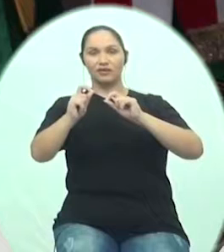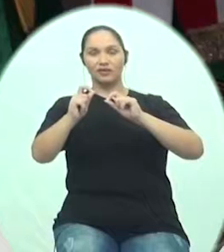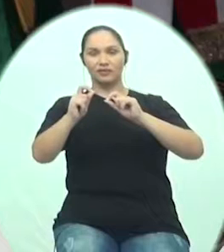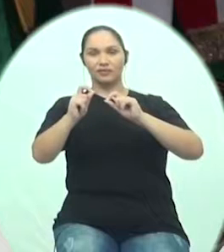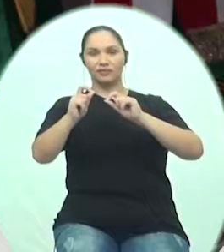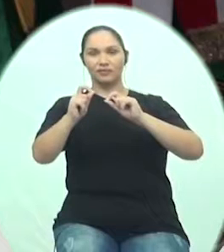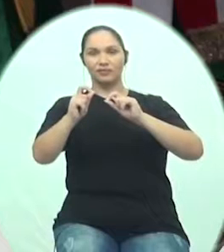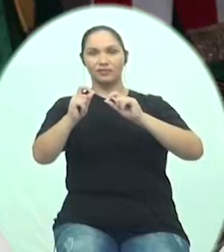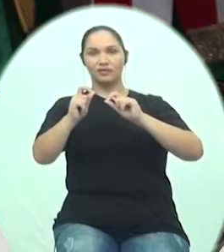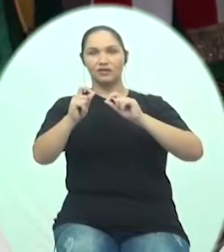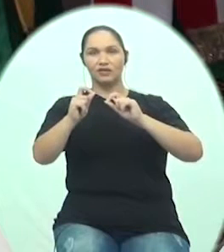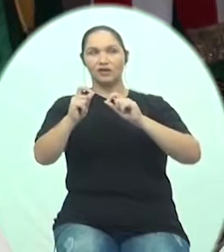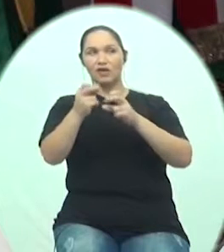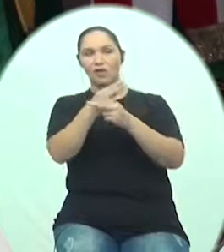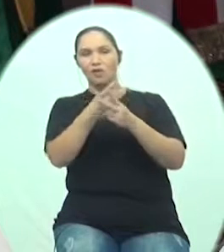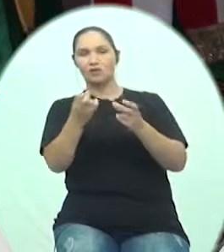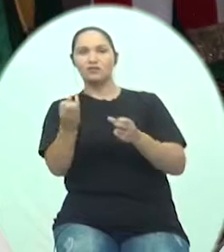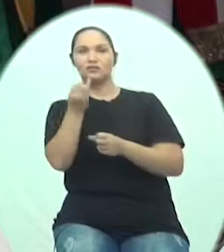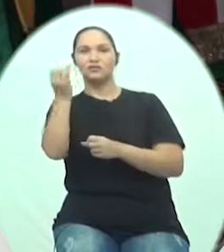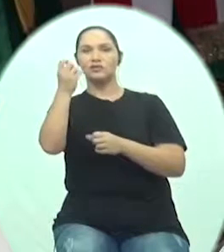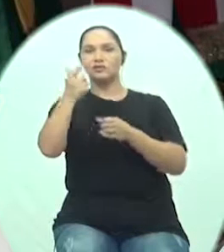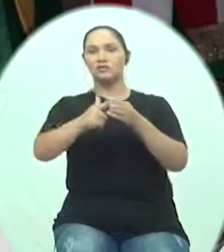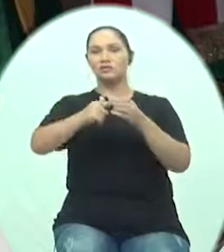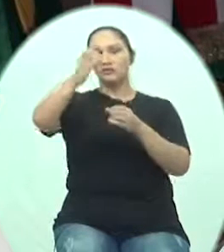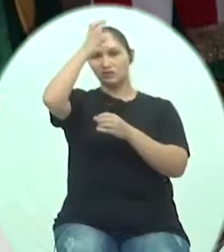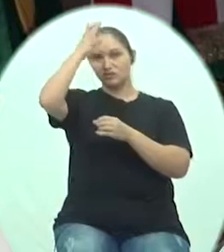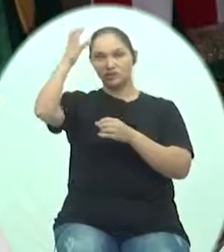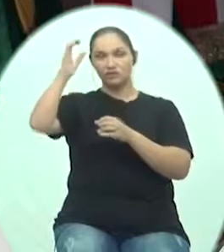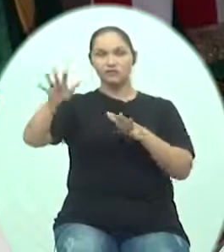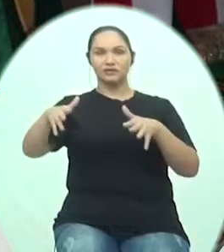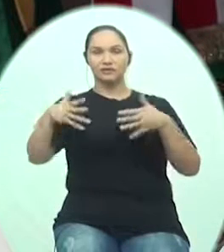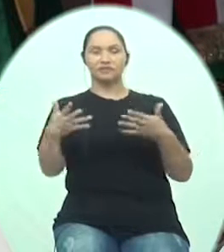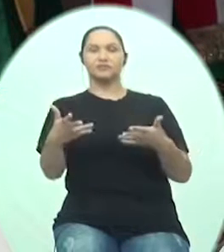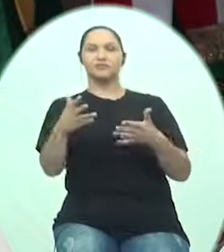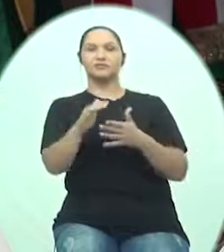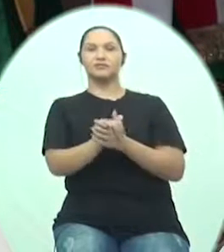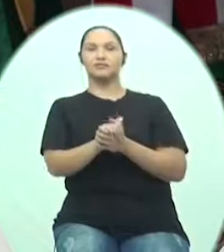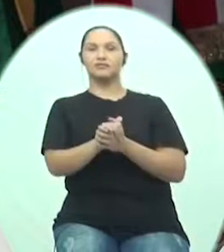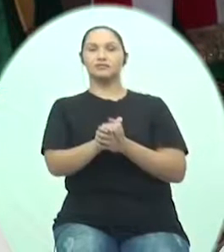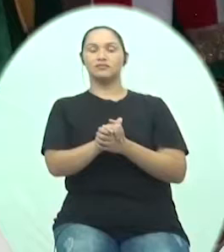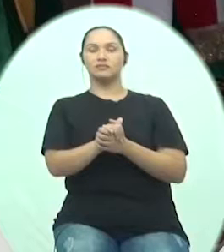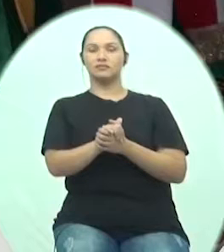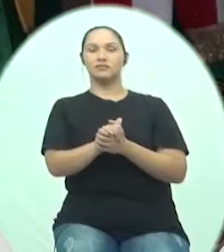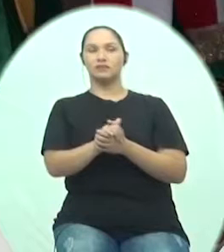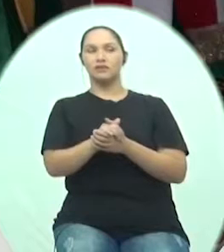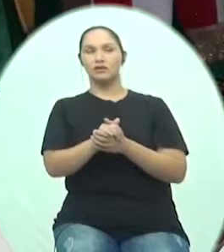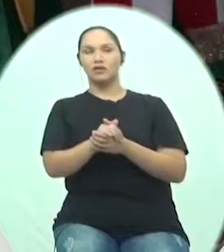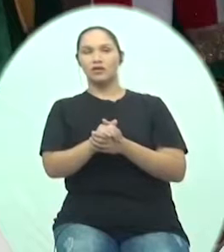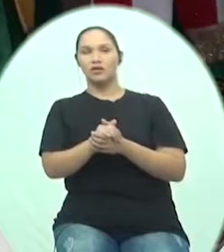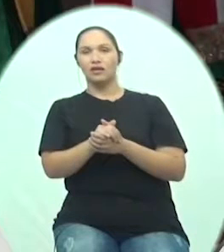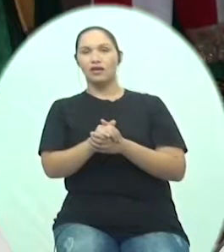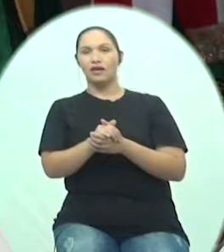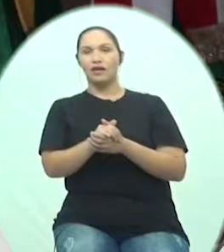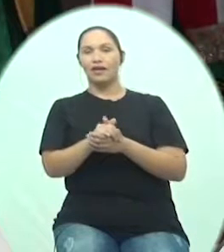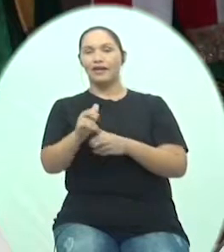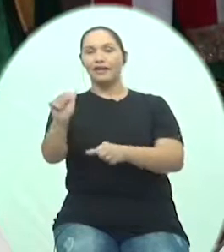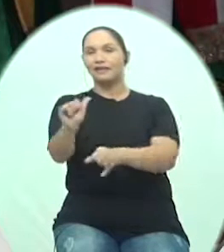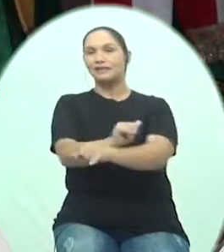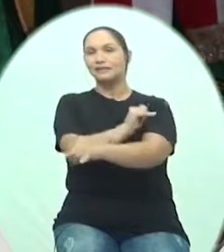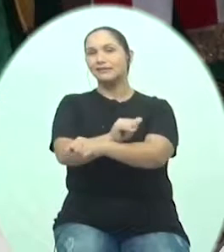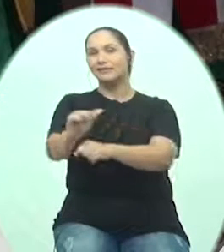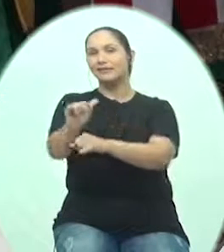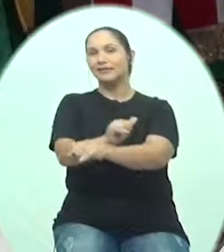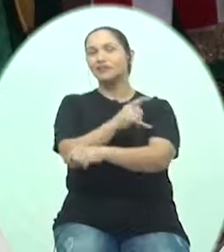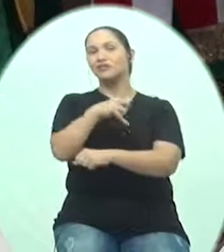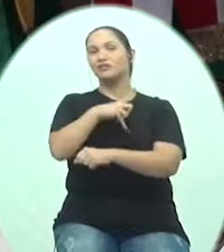barganha a sua capacidade estratégica e esse poder de barganha essa capacidade estratégica é utilizado por